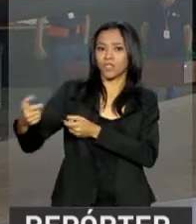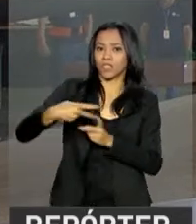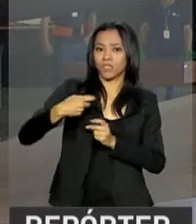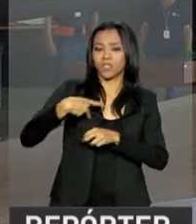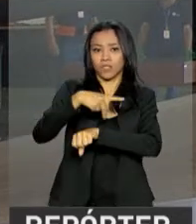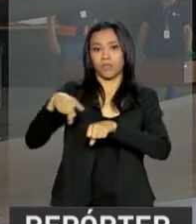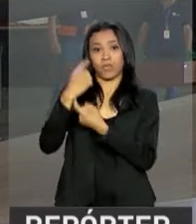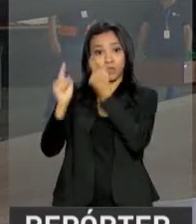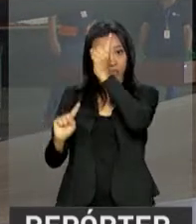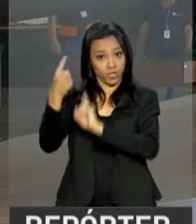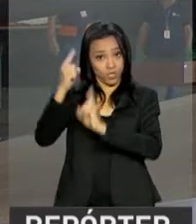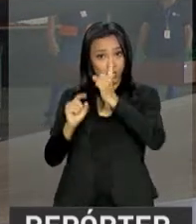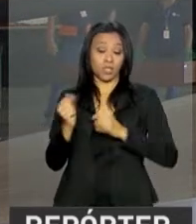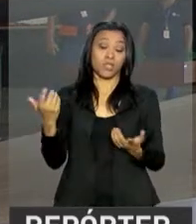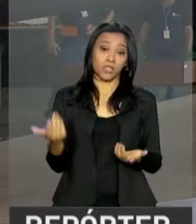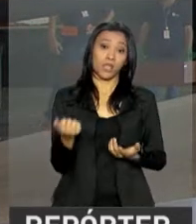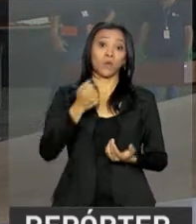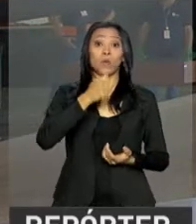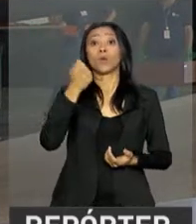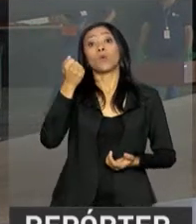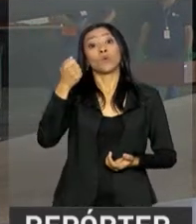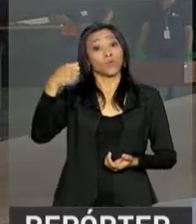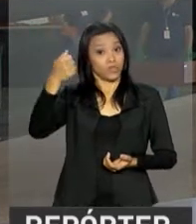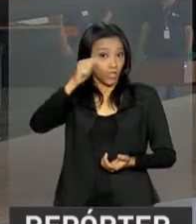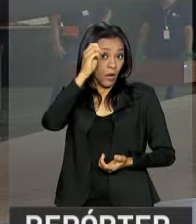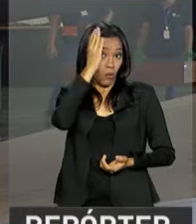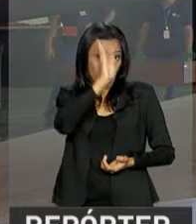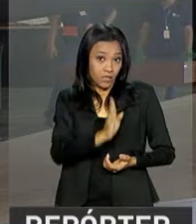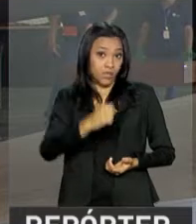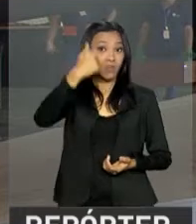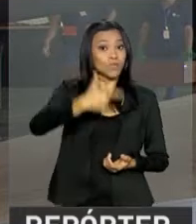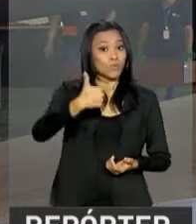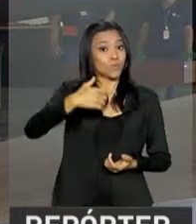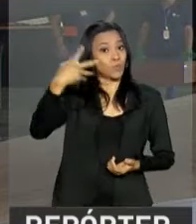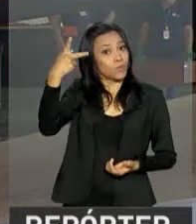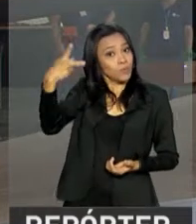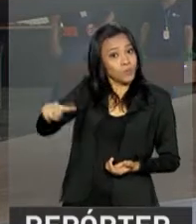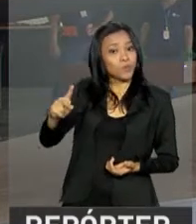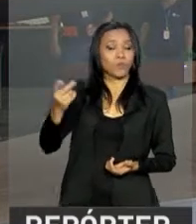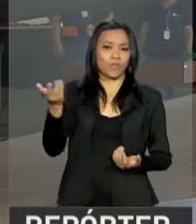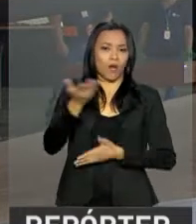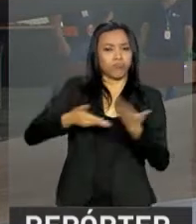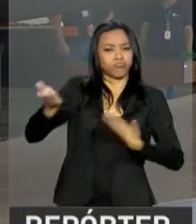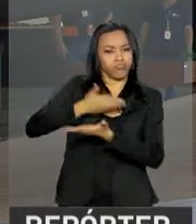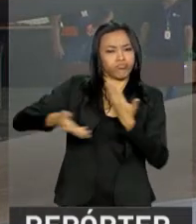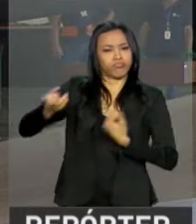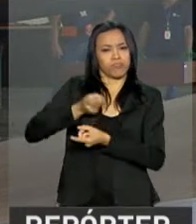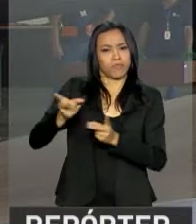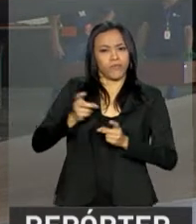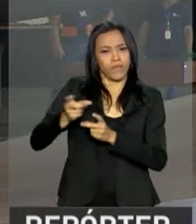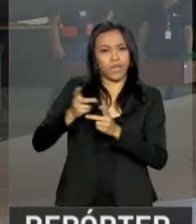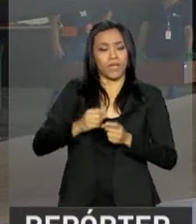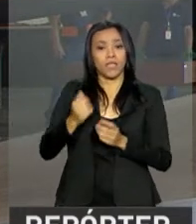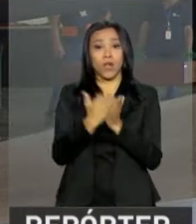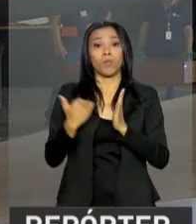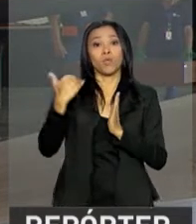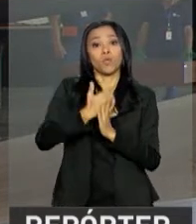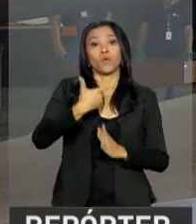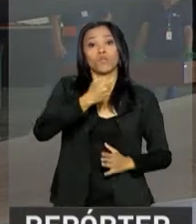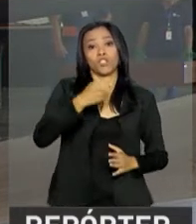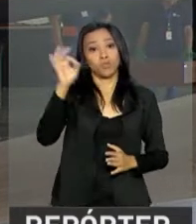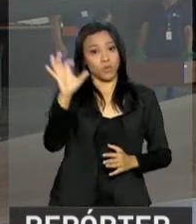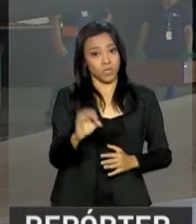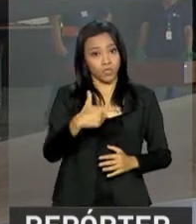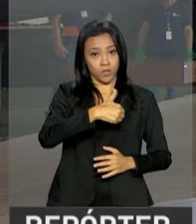é o segundo parceiro comercial do Brasil na região. O fluxo comercial entre os dois países cresceu cerca de 20% em